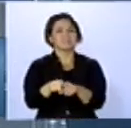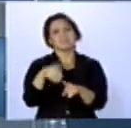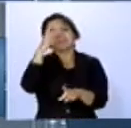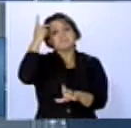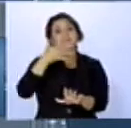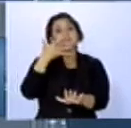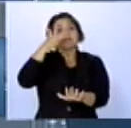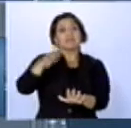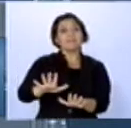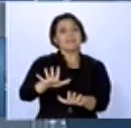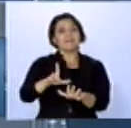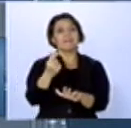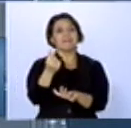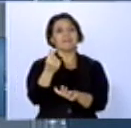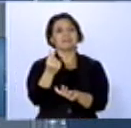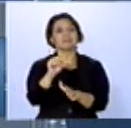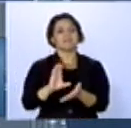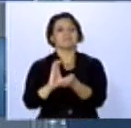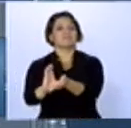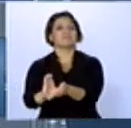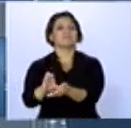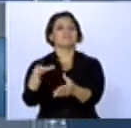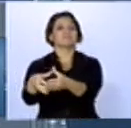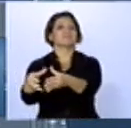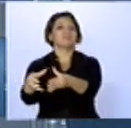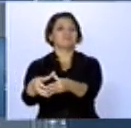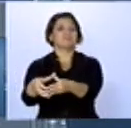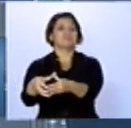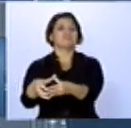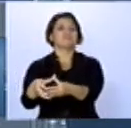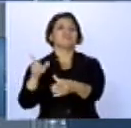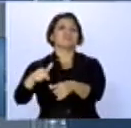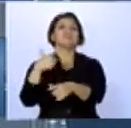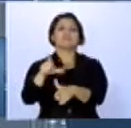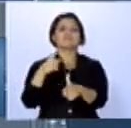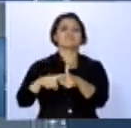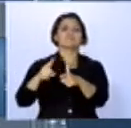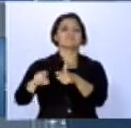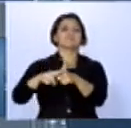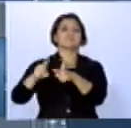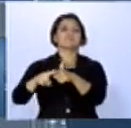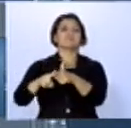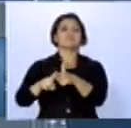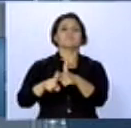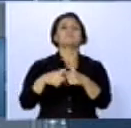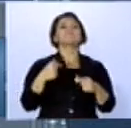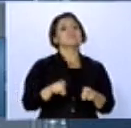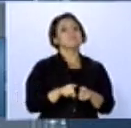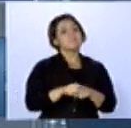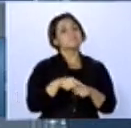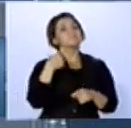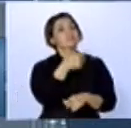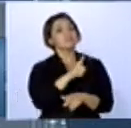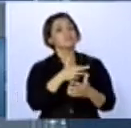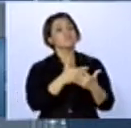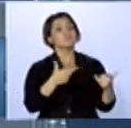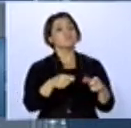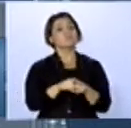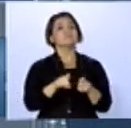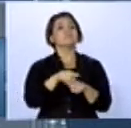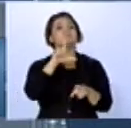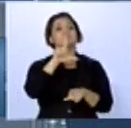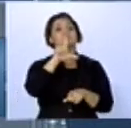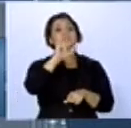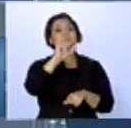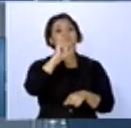completamente a financiar os partidos políticos e obviamente teria um sistema em crise por outro lado a gente tem as questões dos limites das